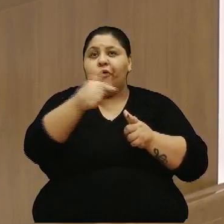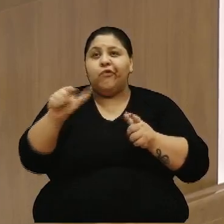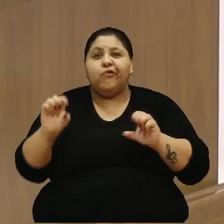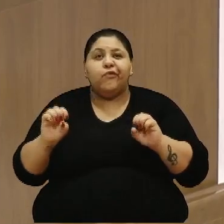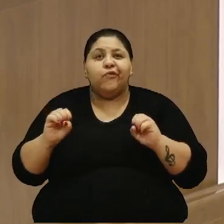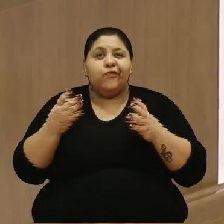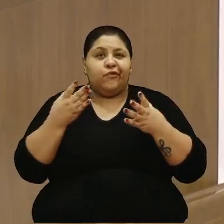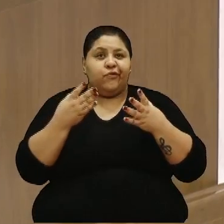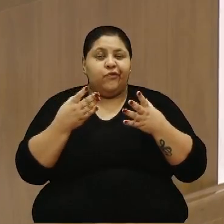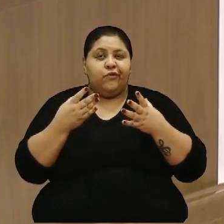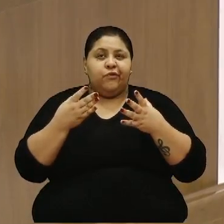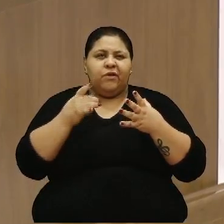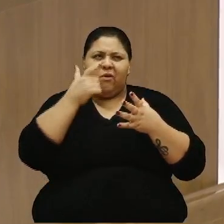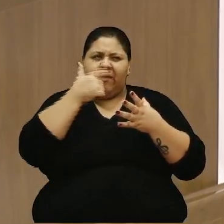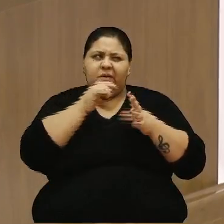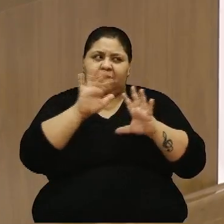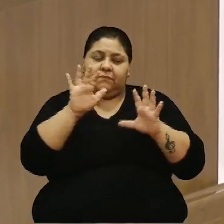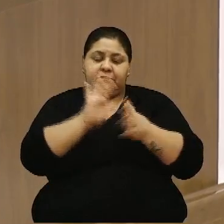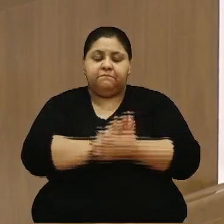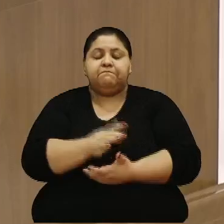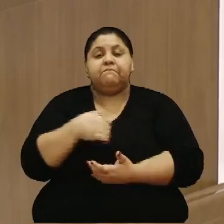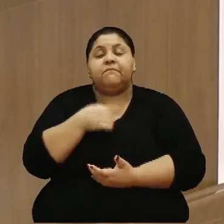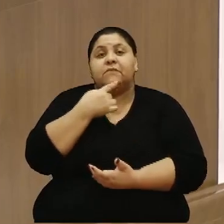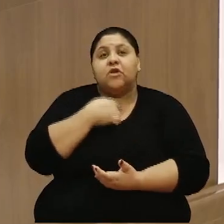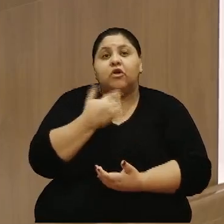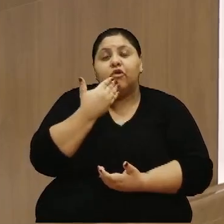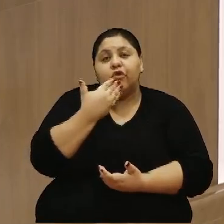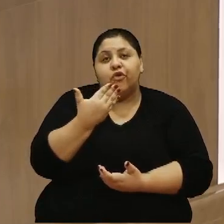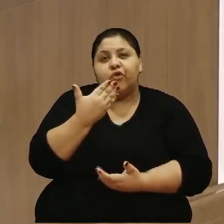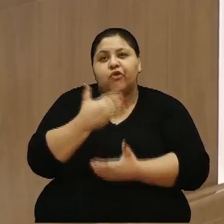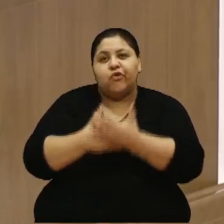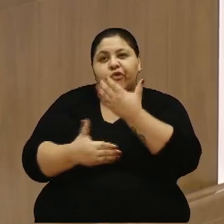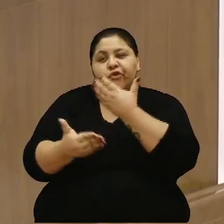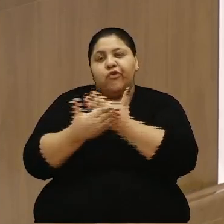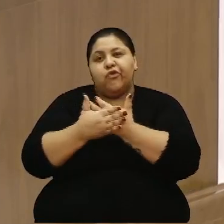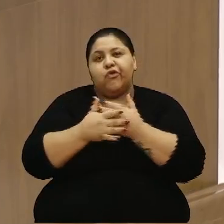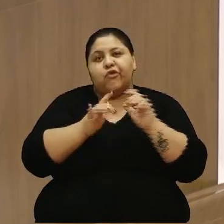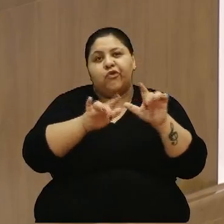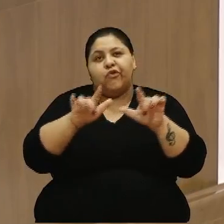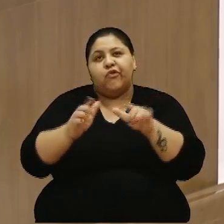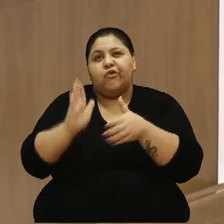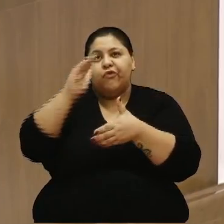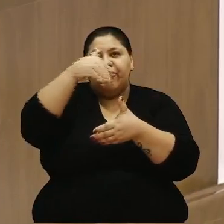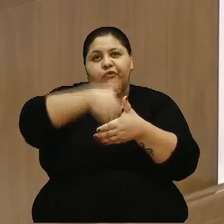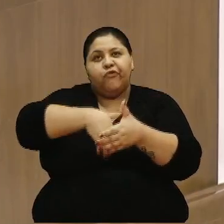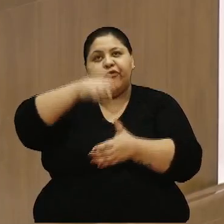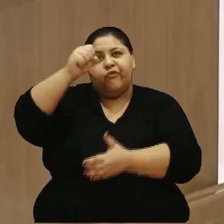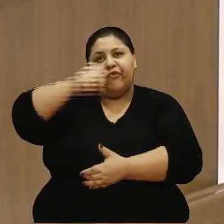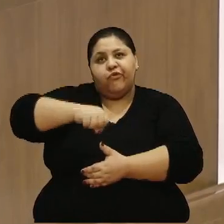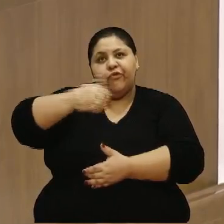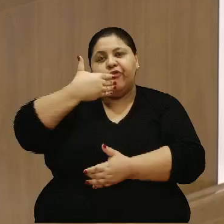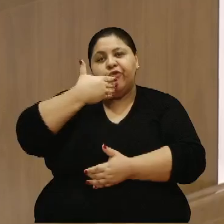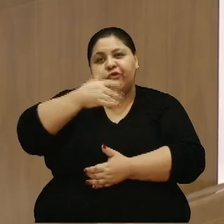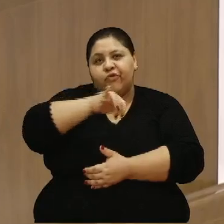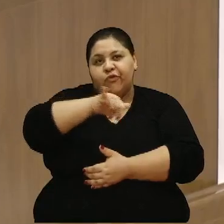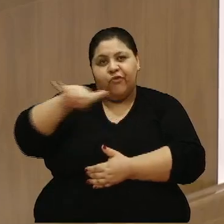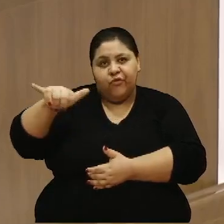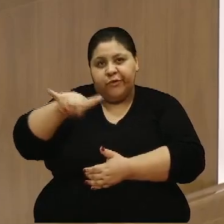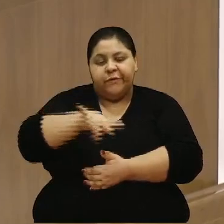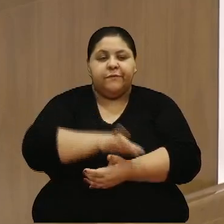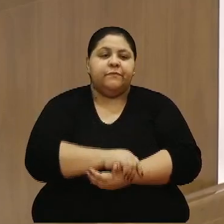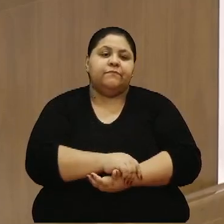eventos, salvo engano. Então, eu gostaria de pedir que todos os nobres pares votassem favorável a esse pedido de